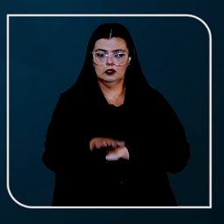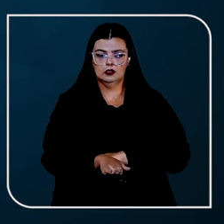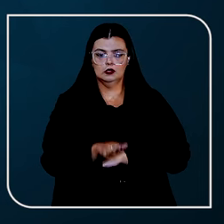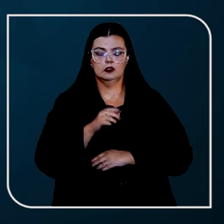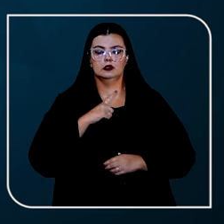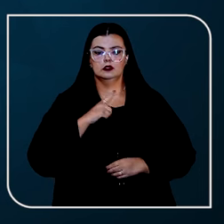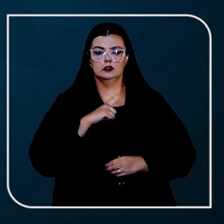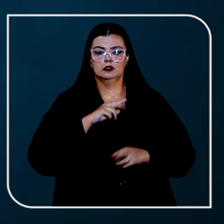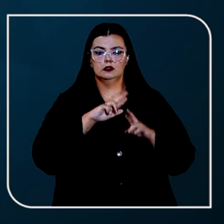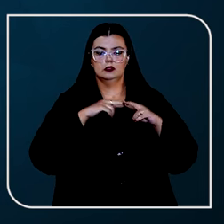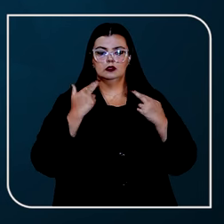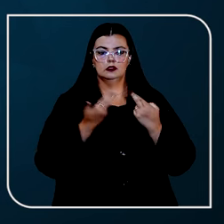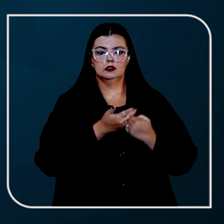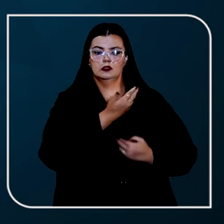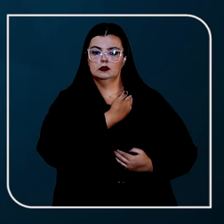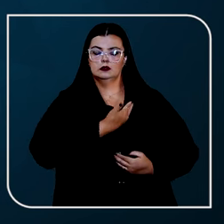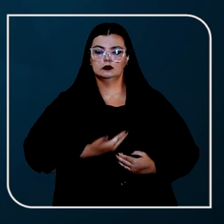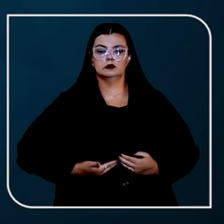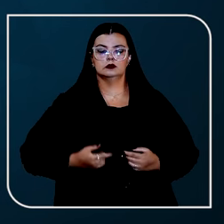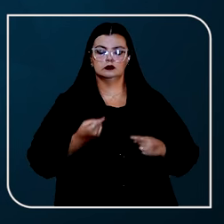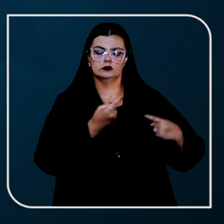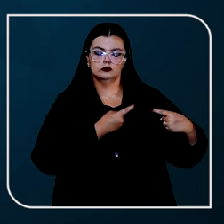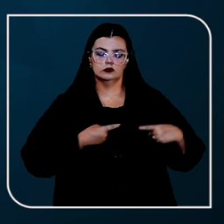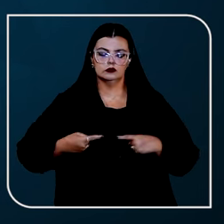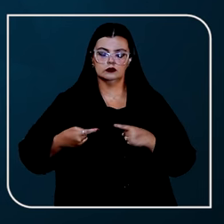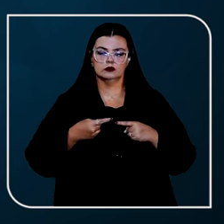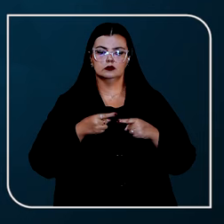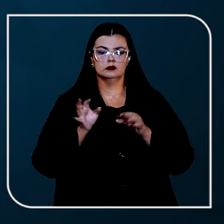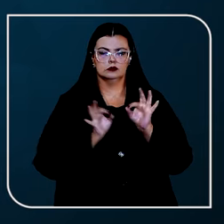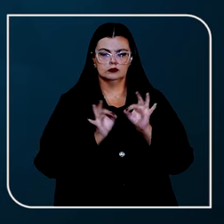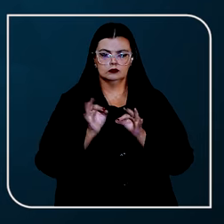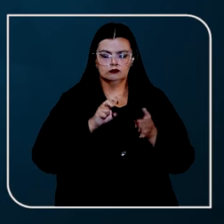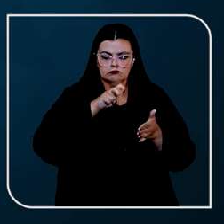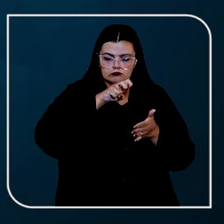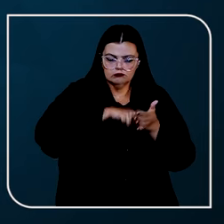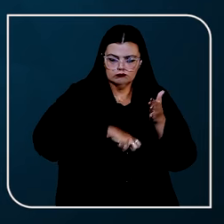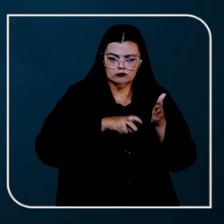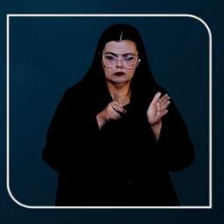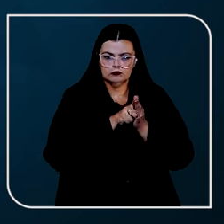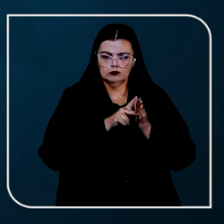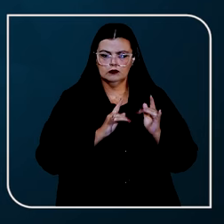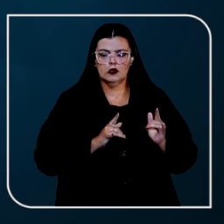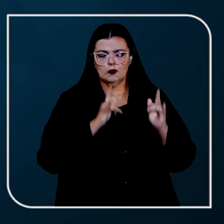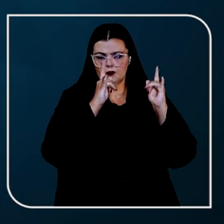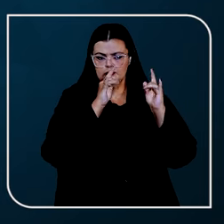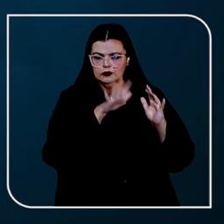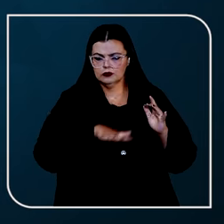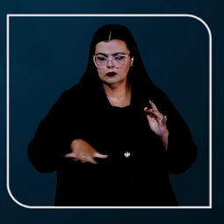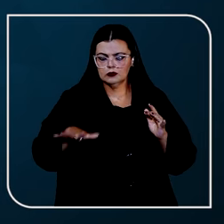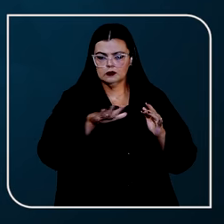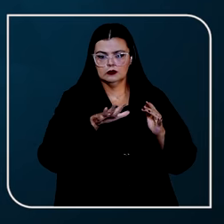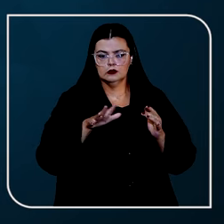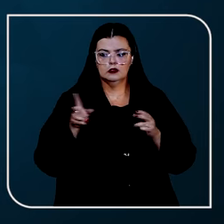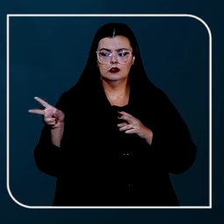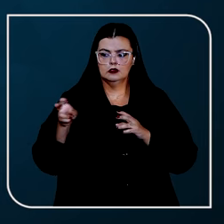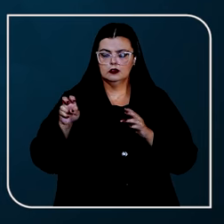tarde uma audiência pública para discutir se durante a execução de débitos condominiais pode ser feita a penhora de